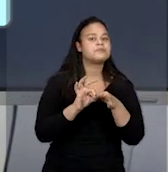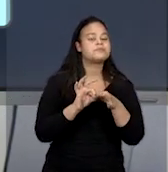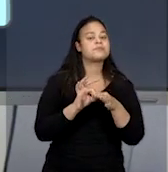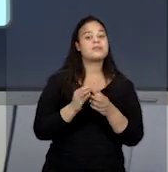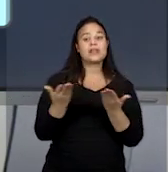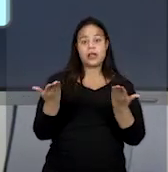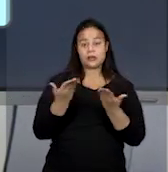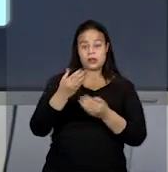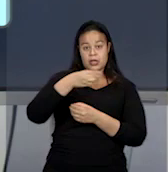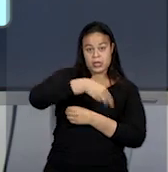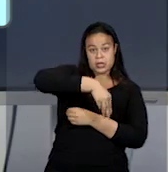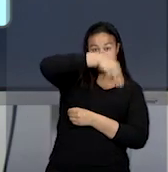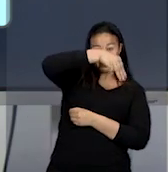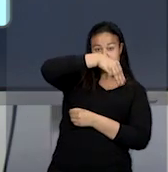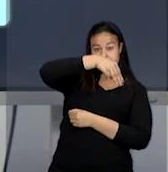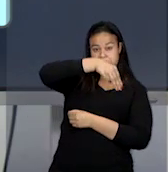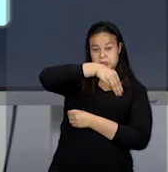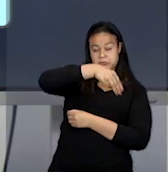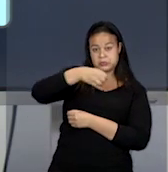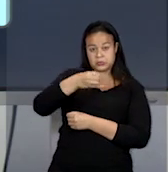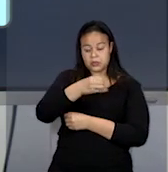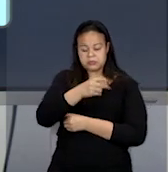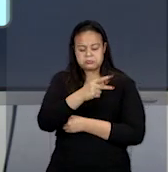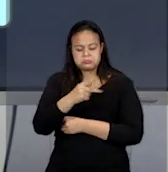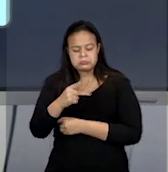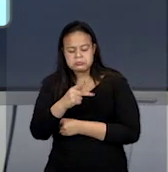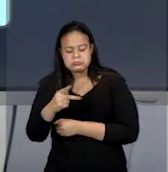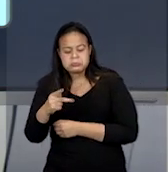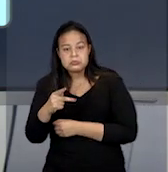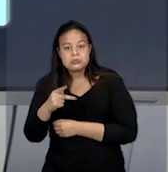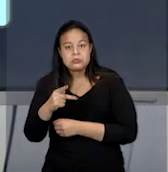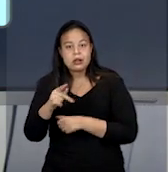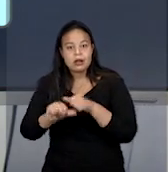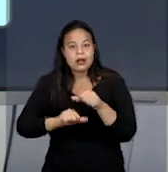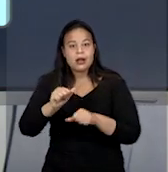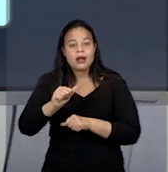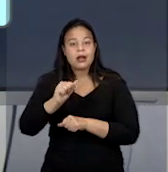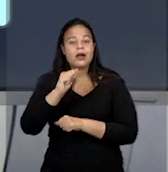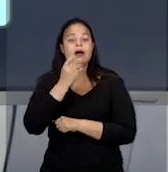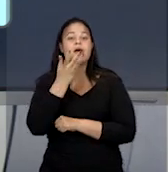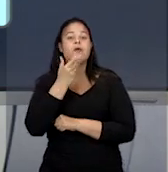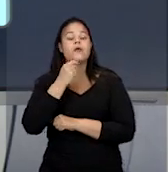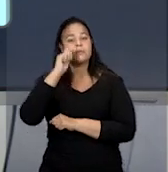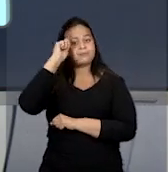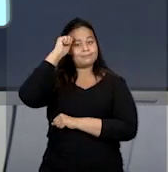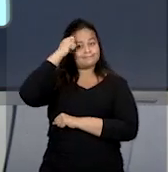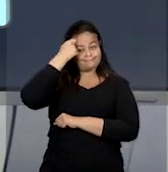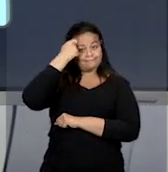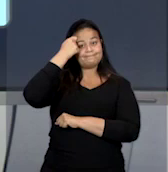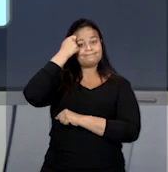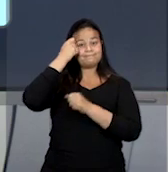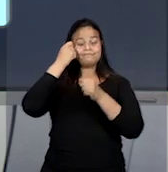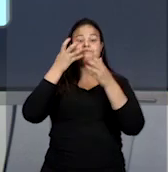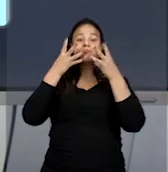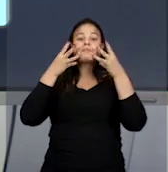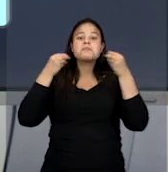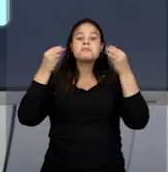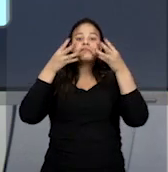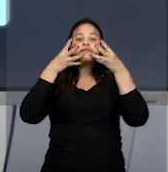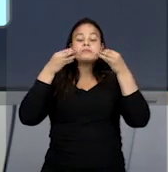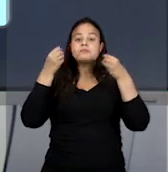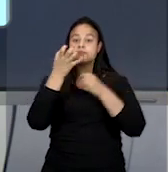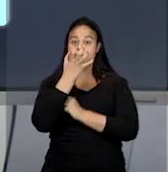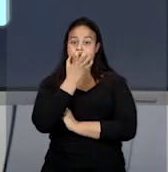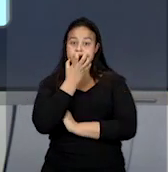Mzão traço Pzinho, Pzinho, preto. Então, eu sei que o alelo Pzinho,